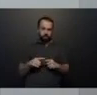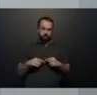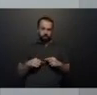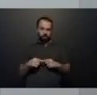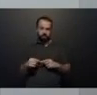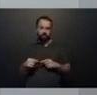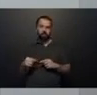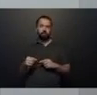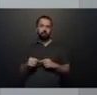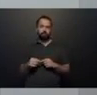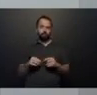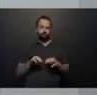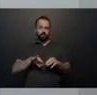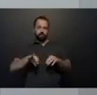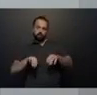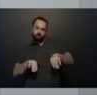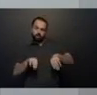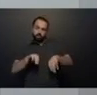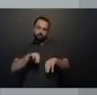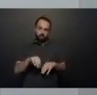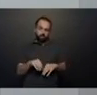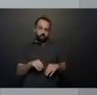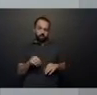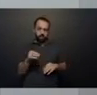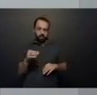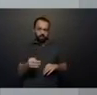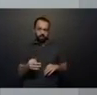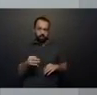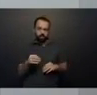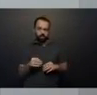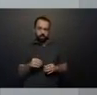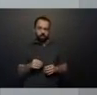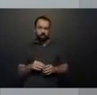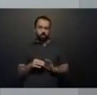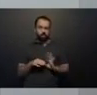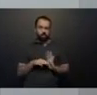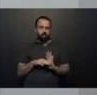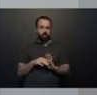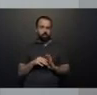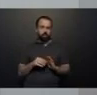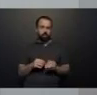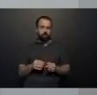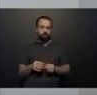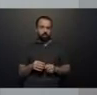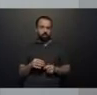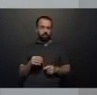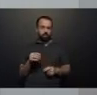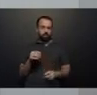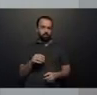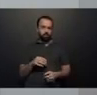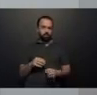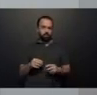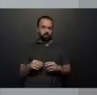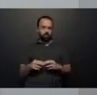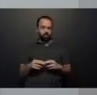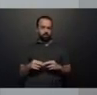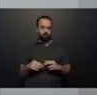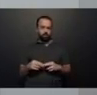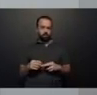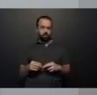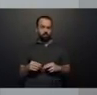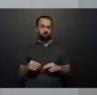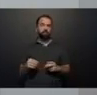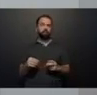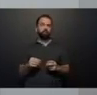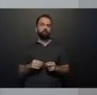amostra, a sua separação e a determinação da quantidade de cada substância. Nesses